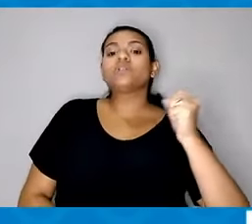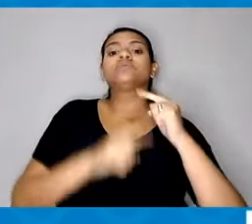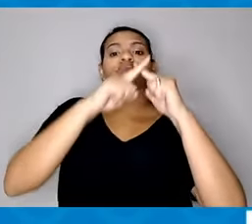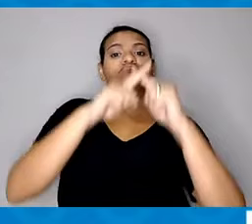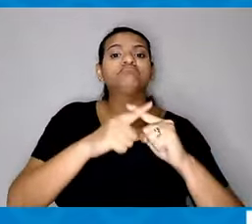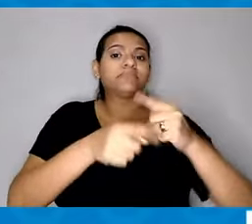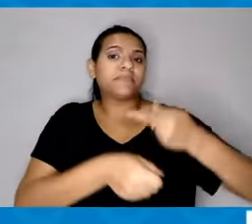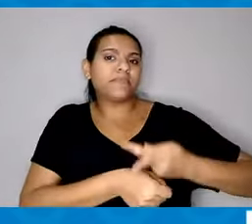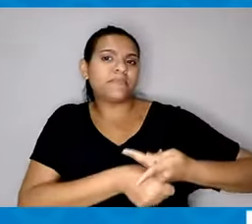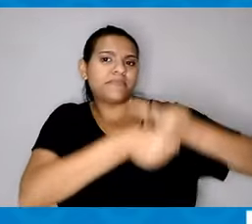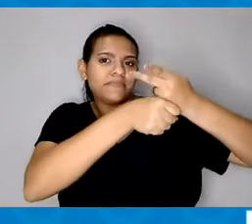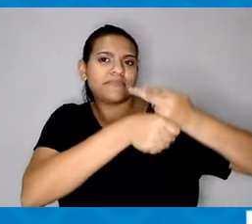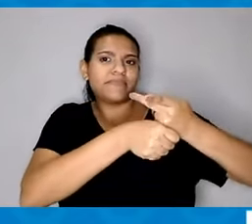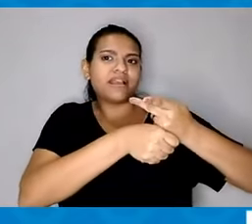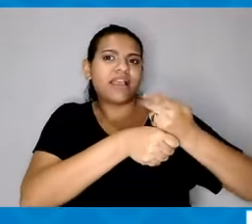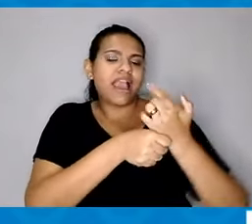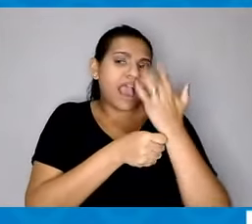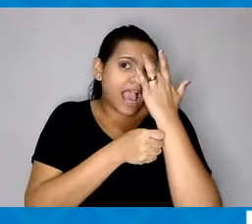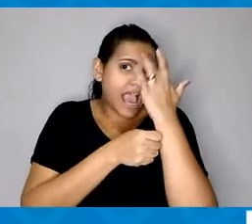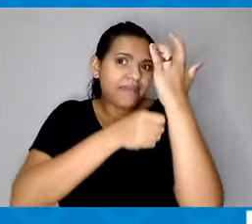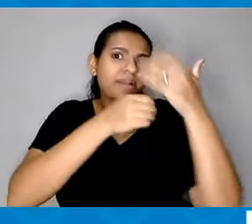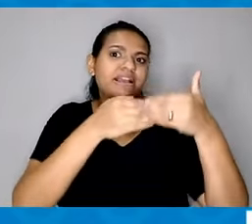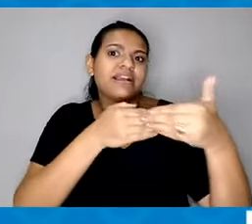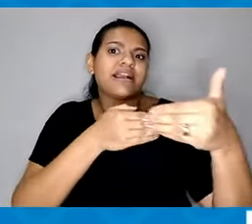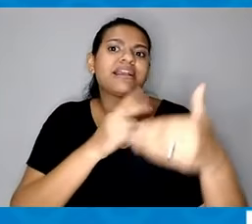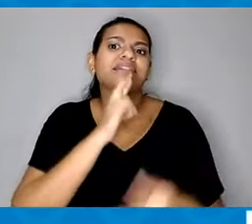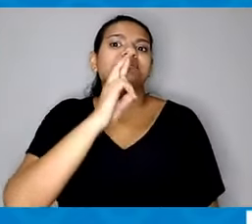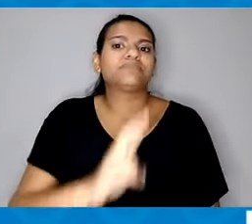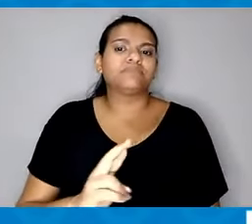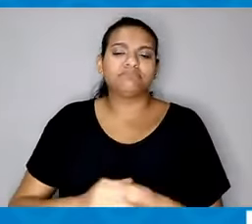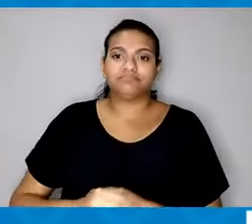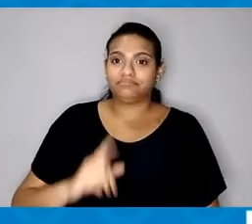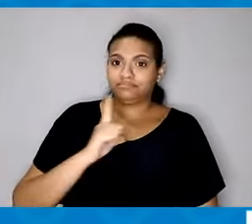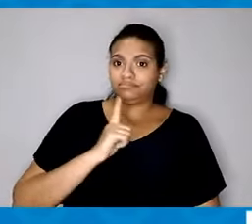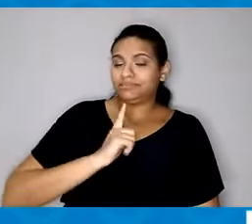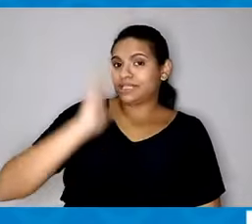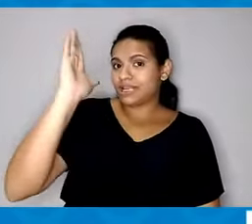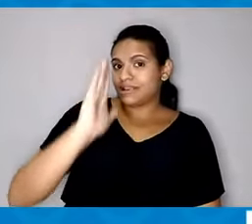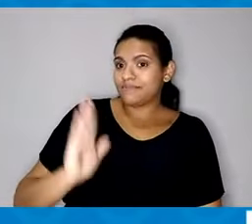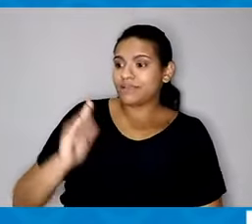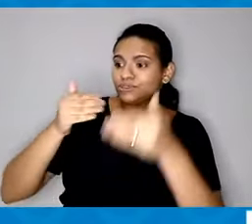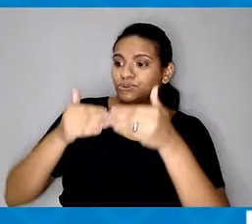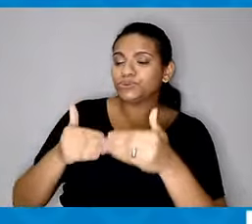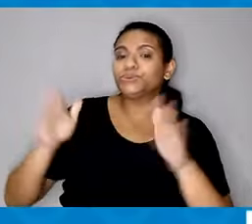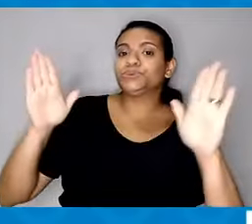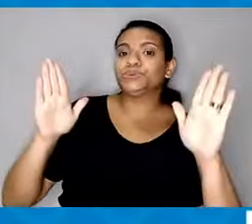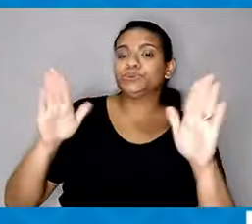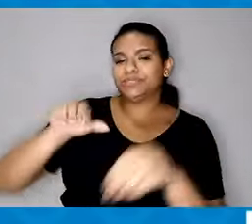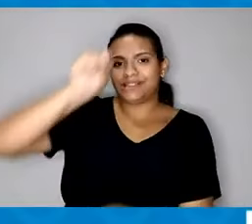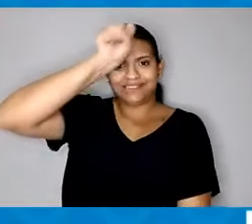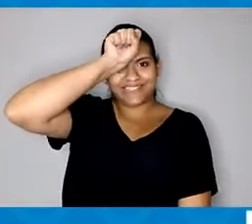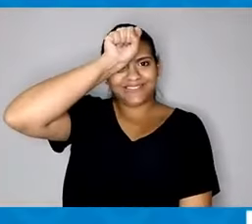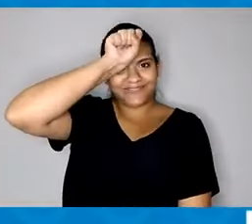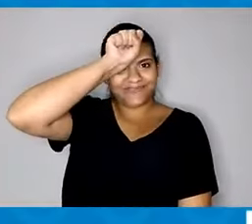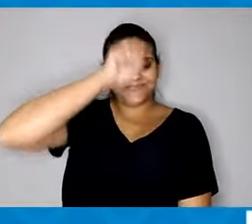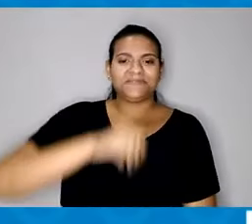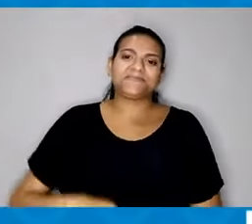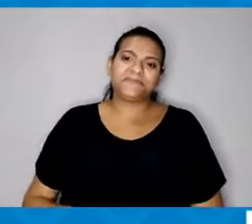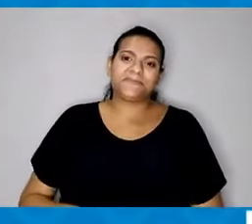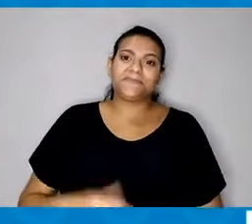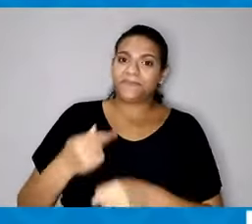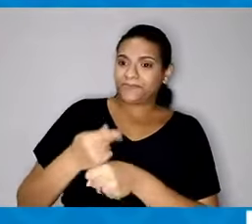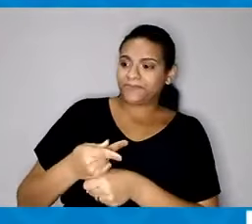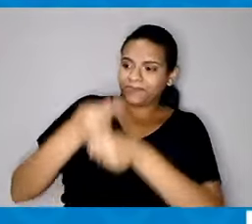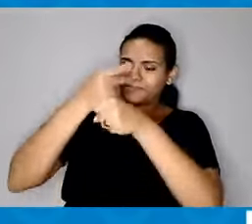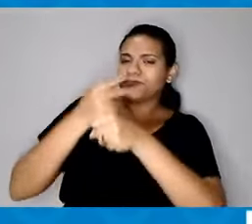Amanhã, iniciativa brasileira do Soul for Tomorrow, programa global da Samsung. O prêmio. O prêmio estimula